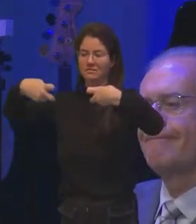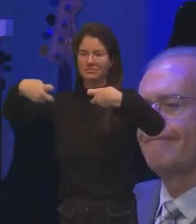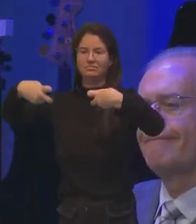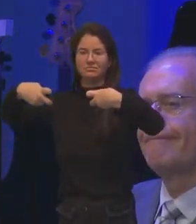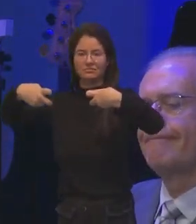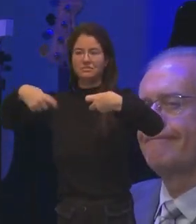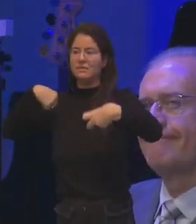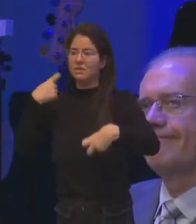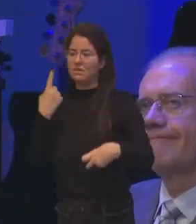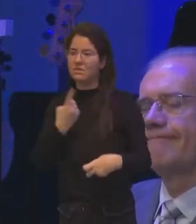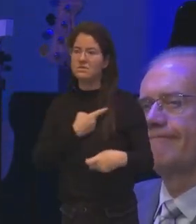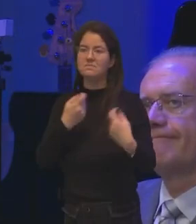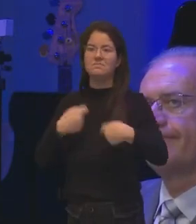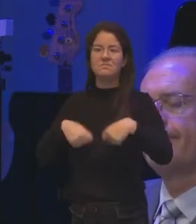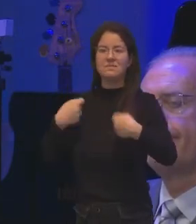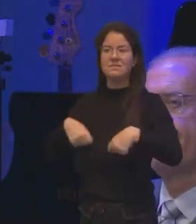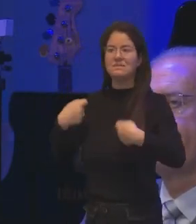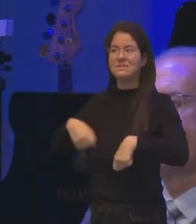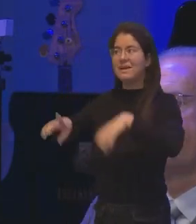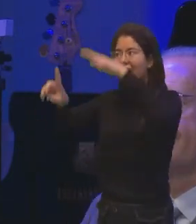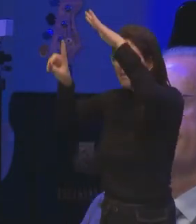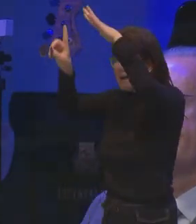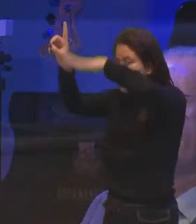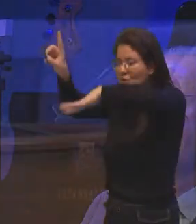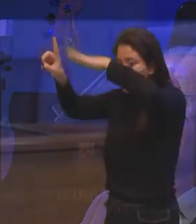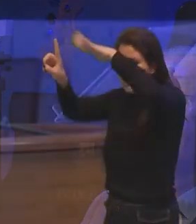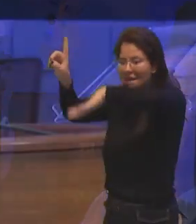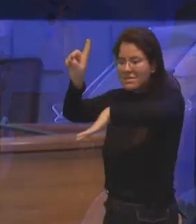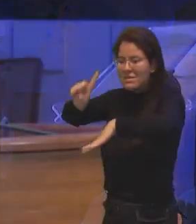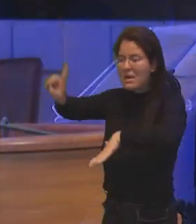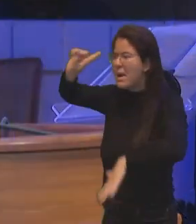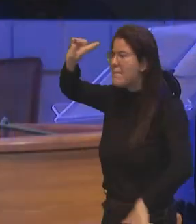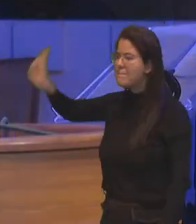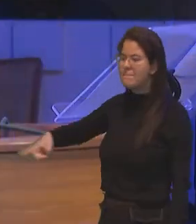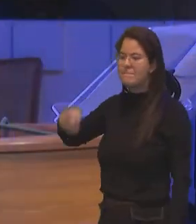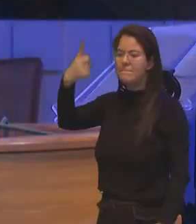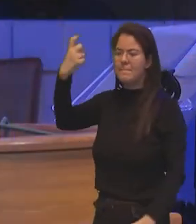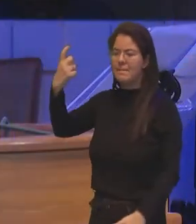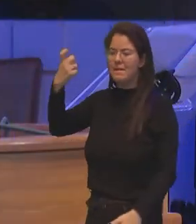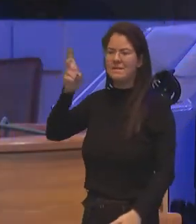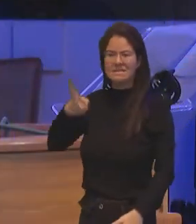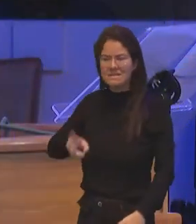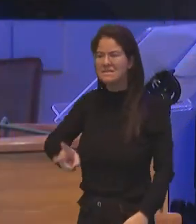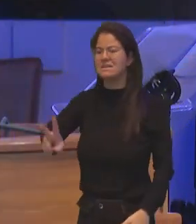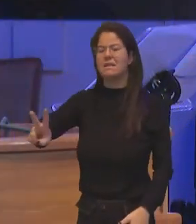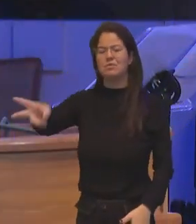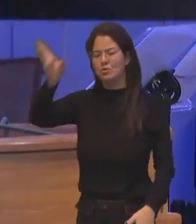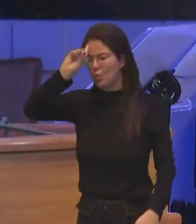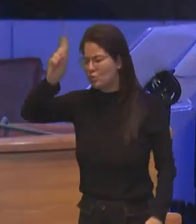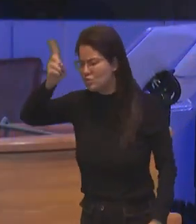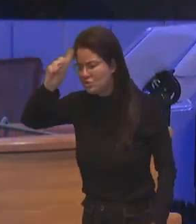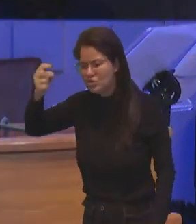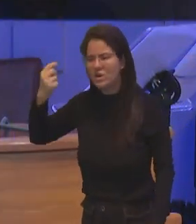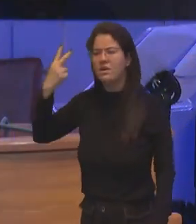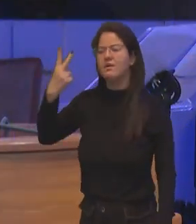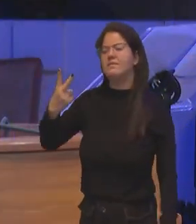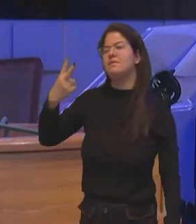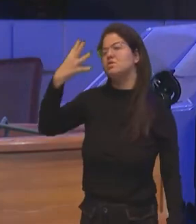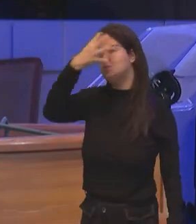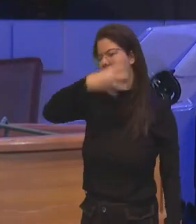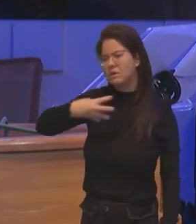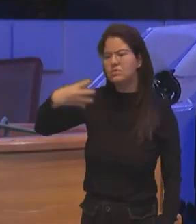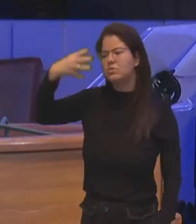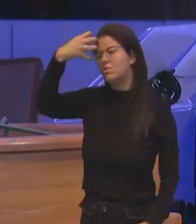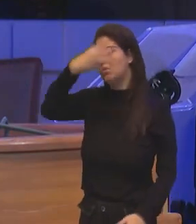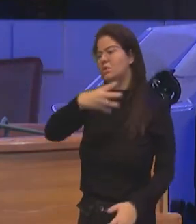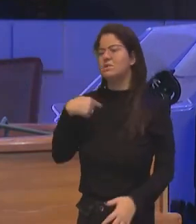Precisamos ser adoradores por excelência, 24 horas, 7 vezes da semana. A nossa